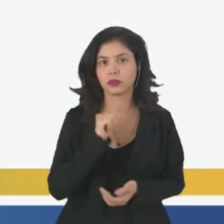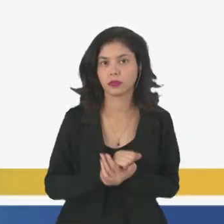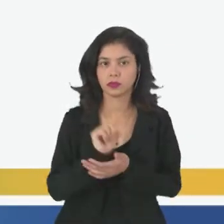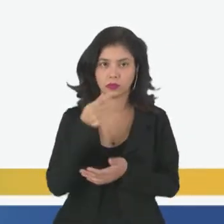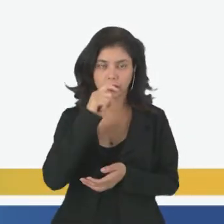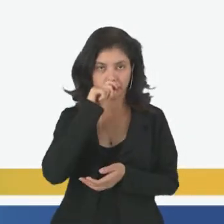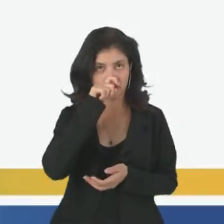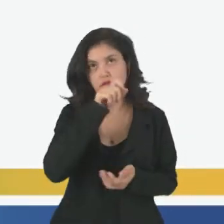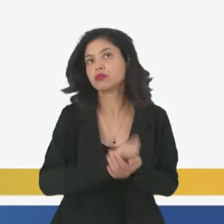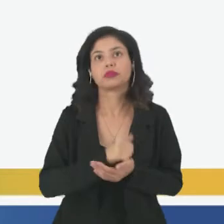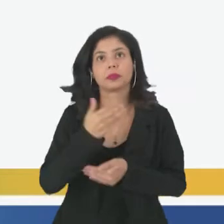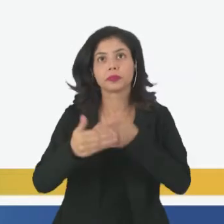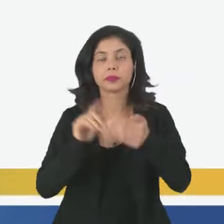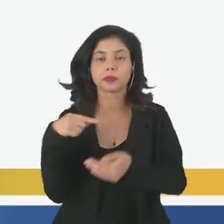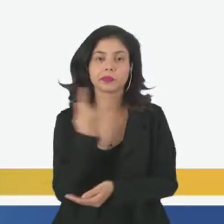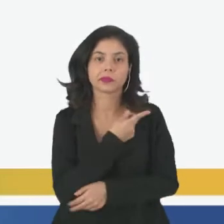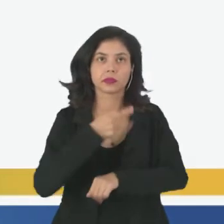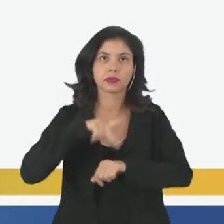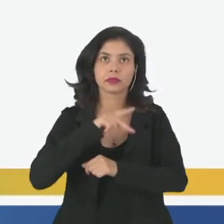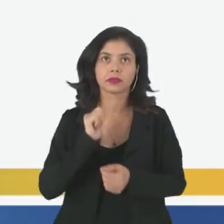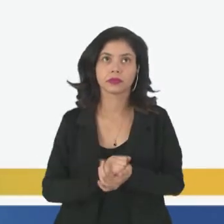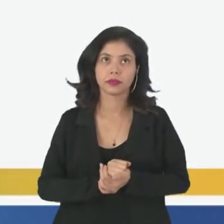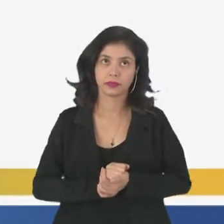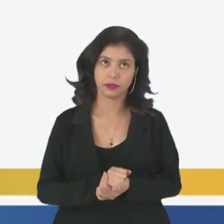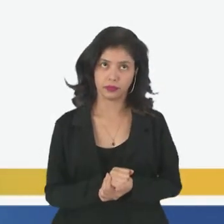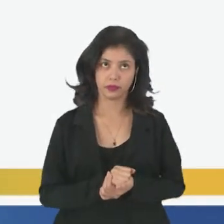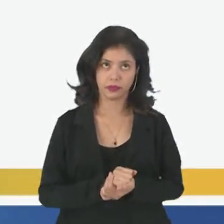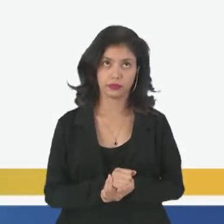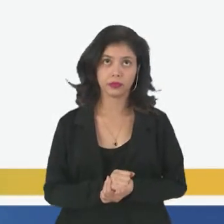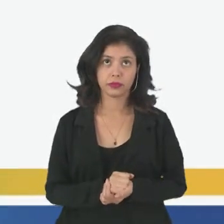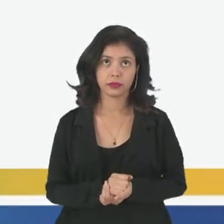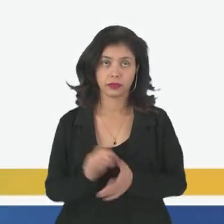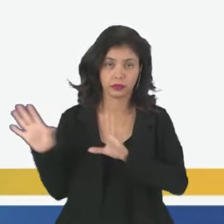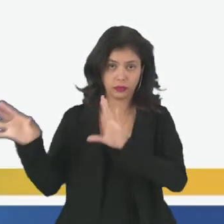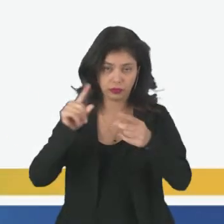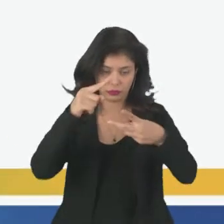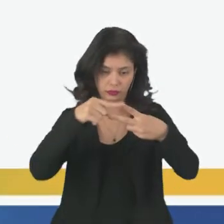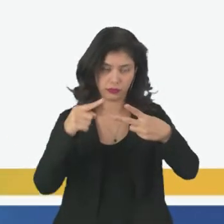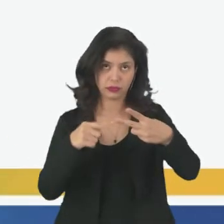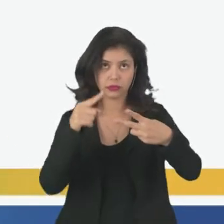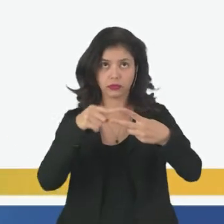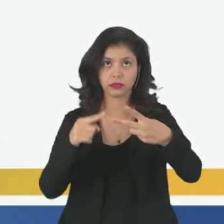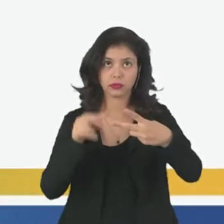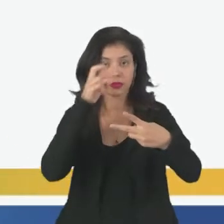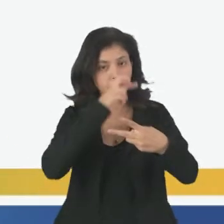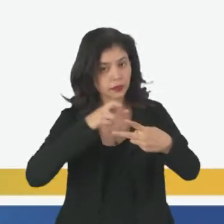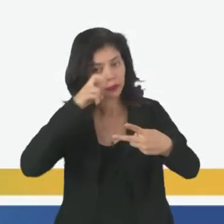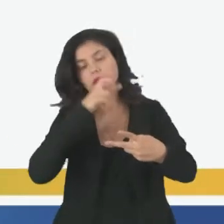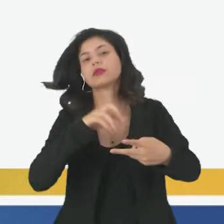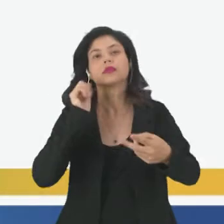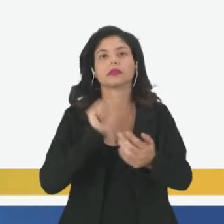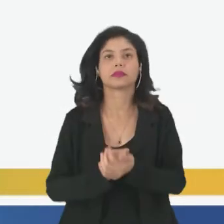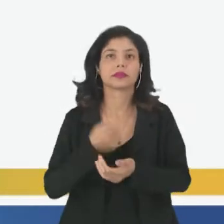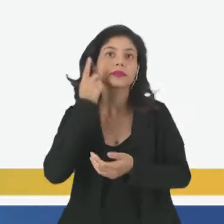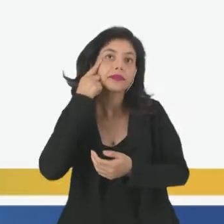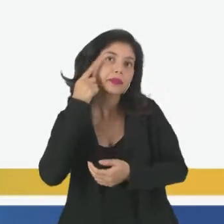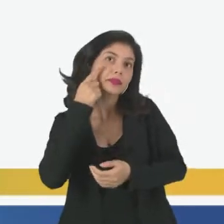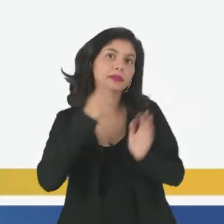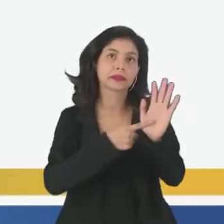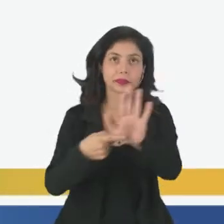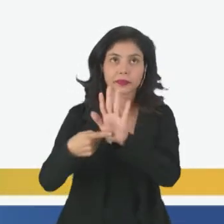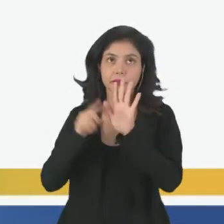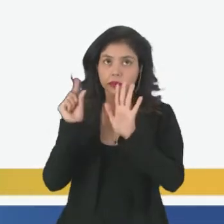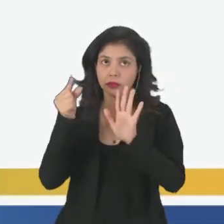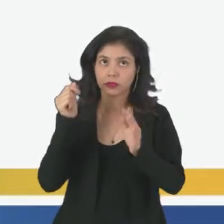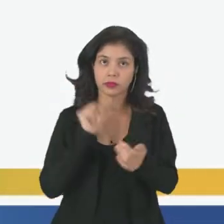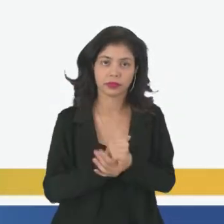momentos de retrocesso no nosso país. Observem. Eu trouxe aqui duas frases para a gente analisar que expressam um pouquinho